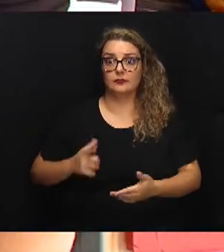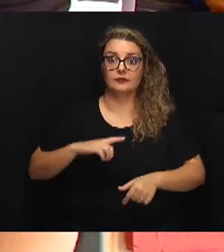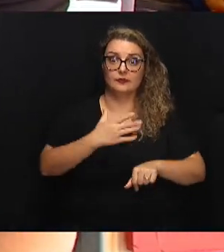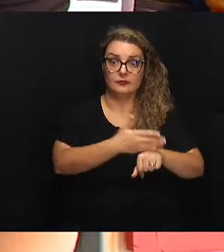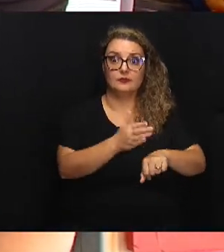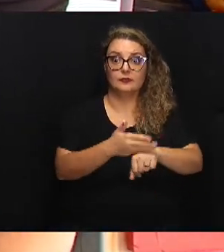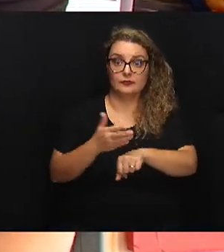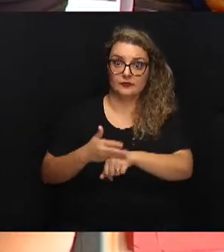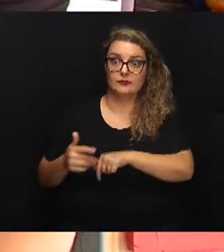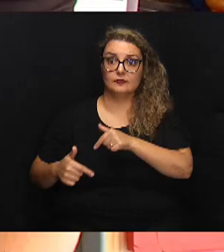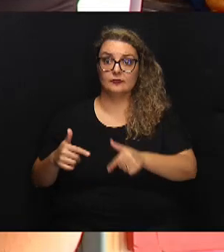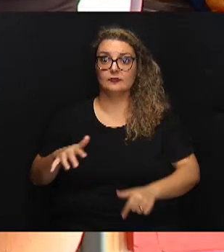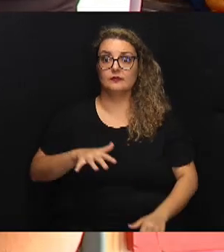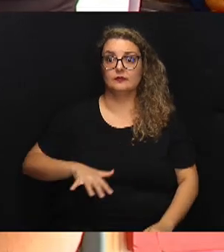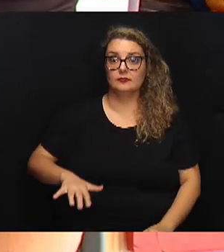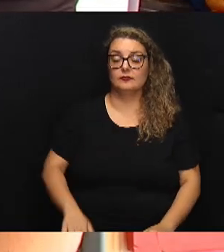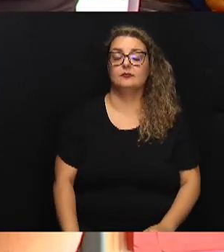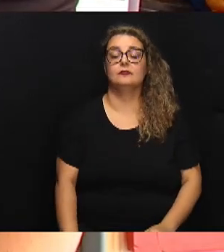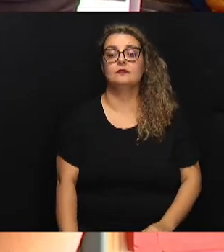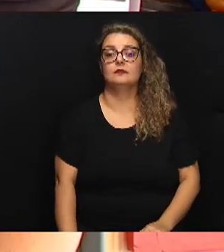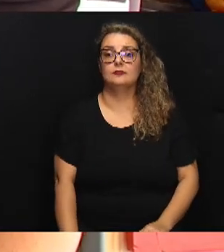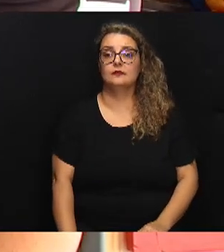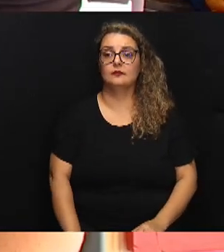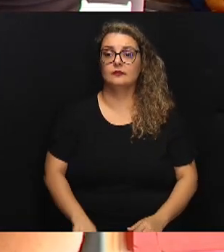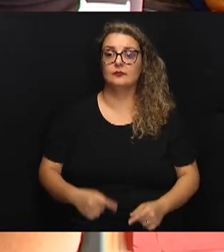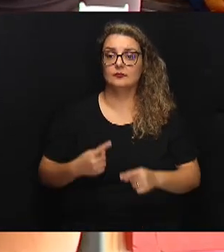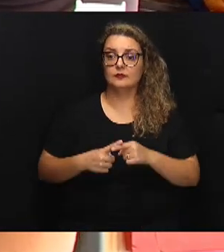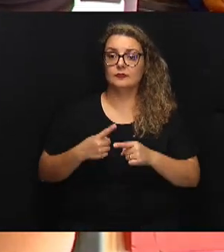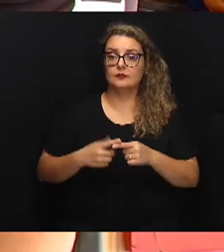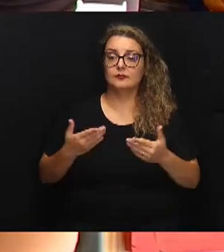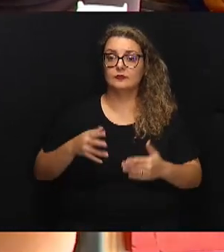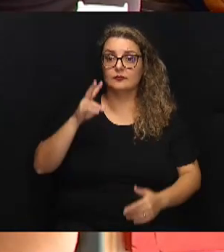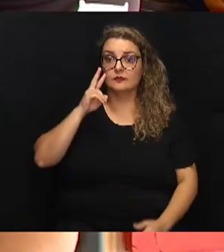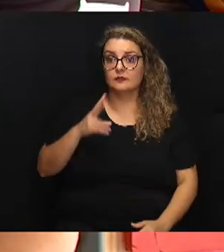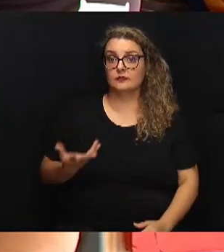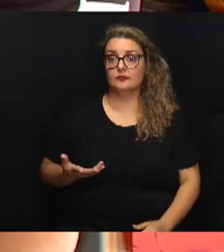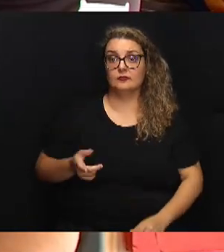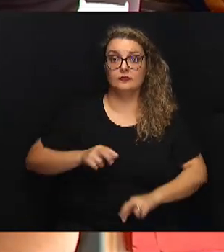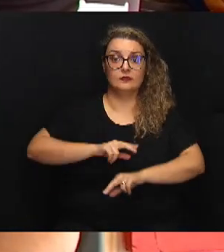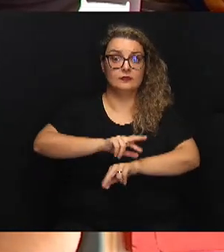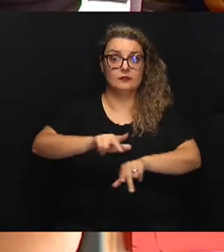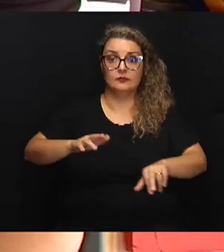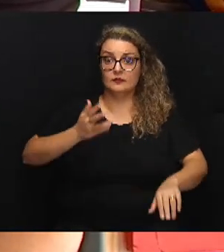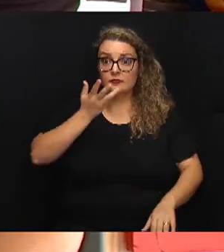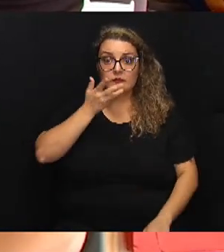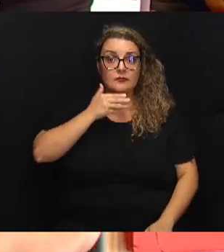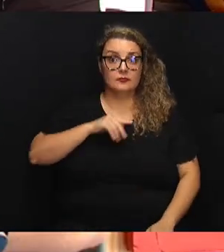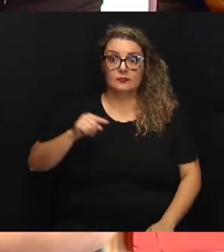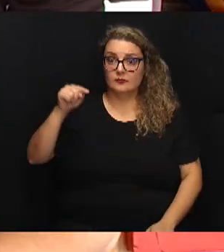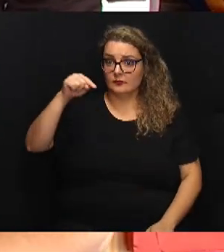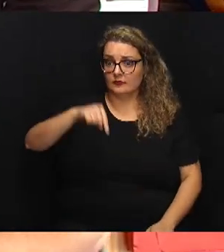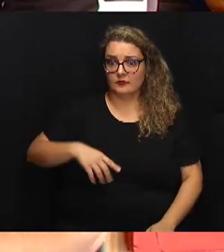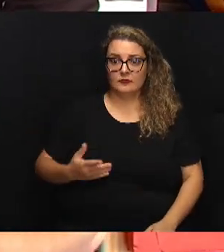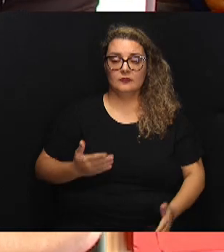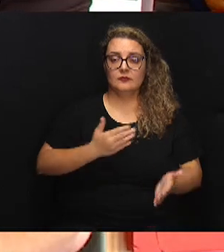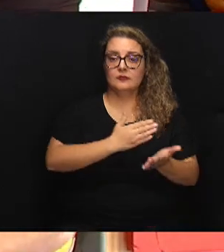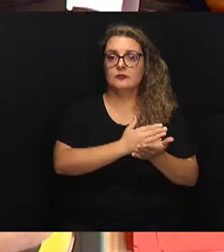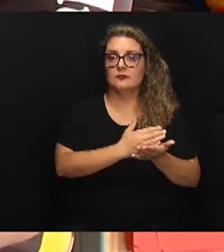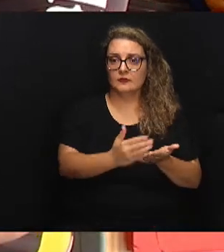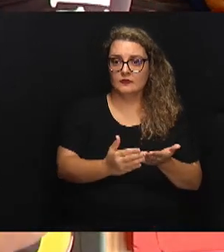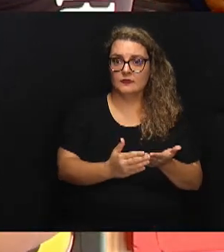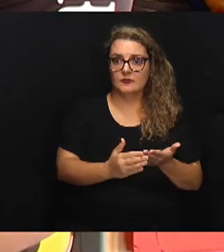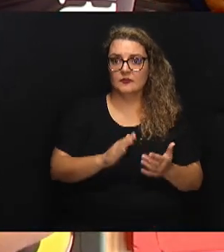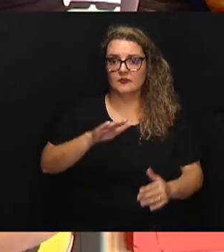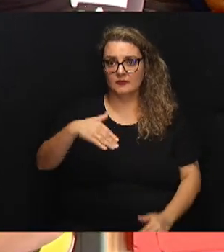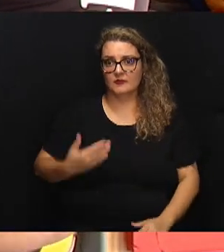que trabalham nesses setores. Porque hoje a gente vê, passam inúmeras crianças por aqui. Então a gente começa, aí a hora que a